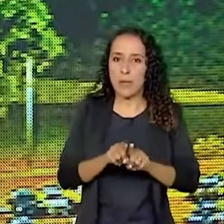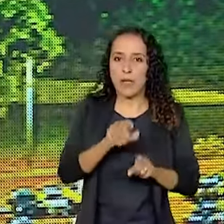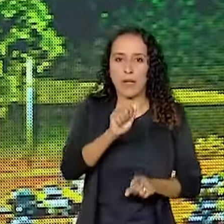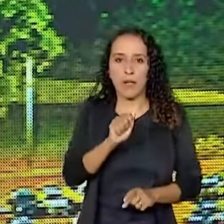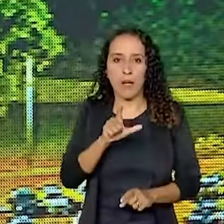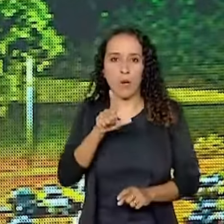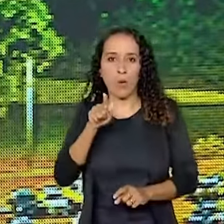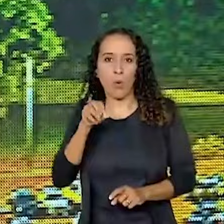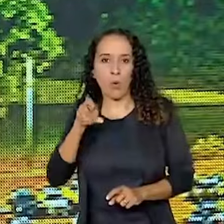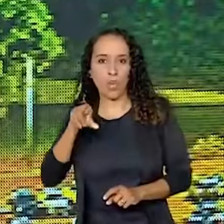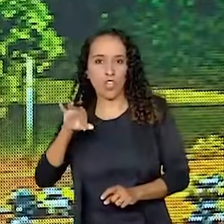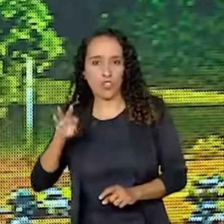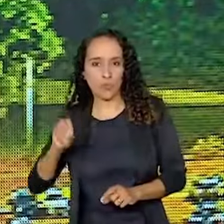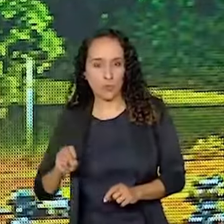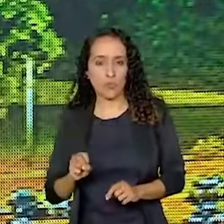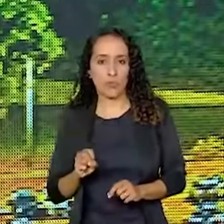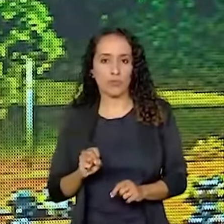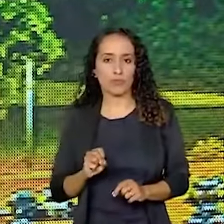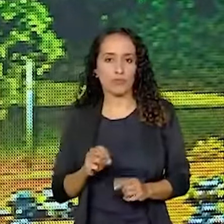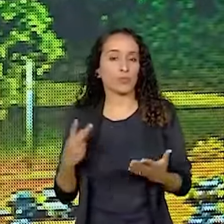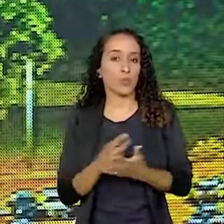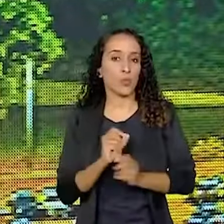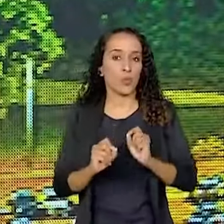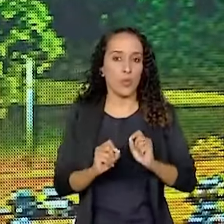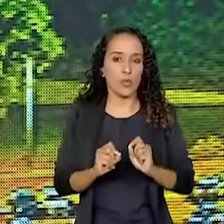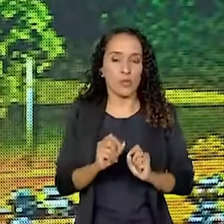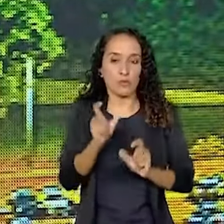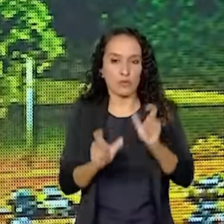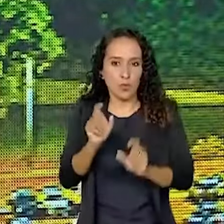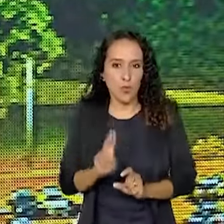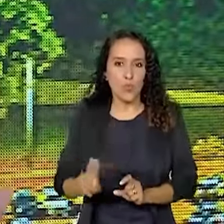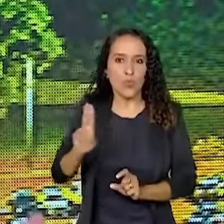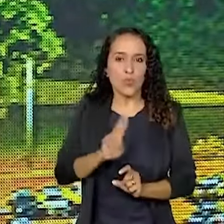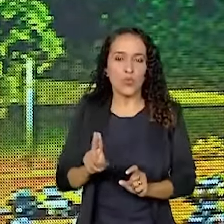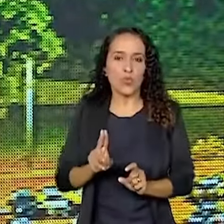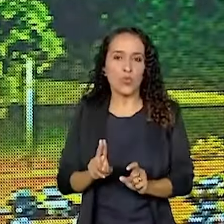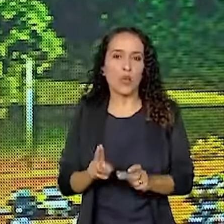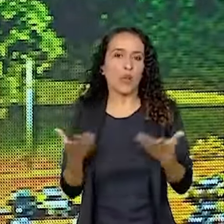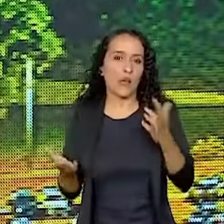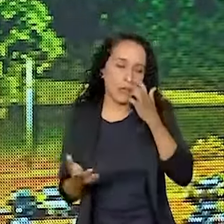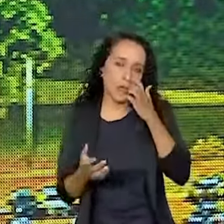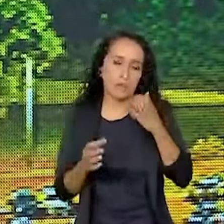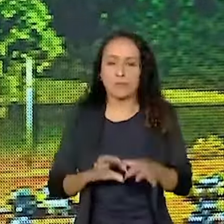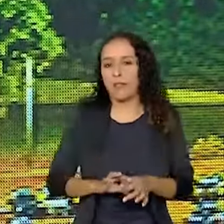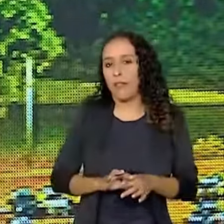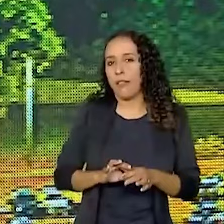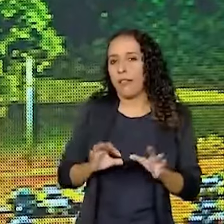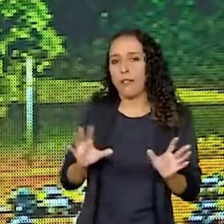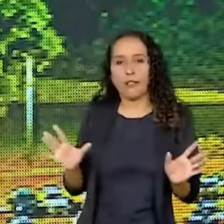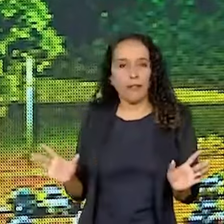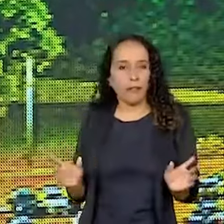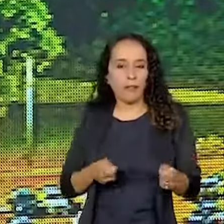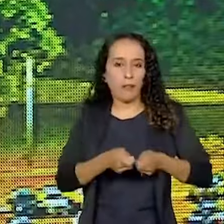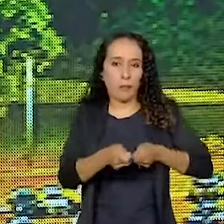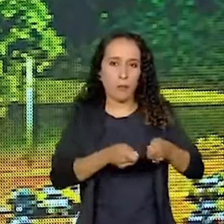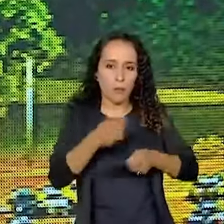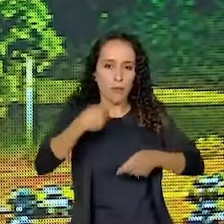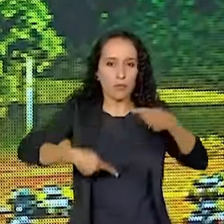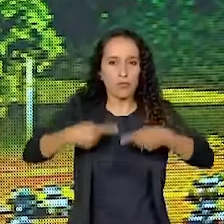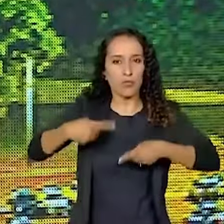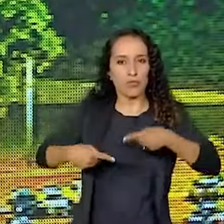algoritmos, tornaram os usuários suscetíveis à demagogia e à manipulação